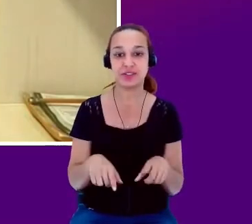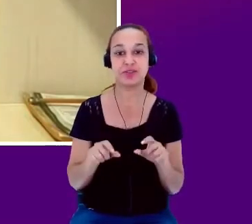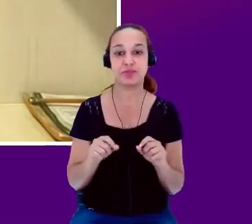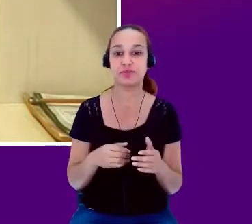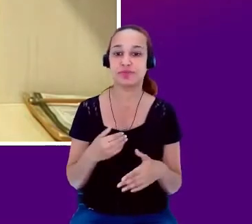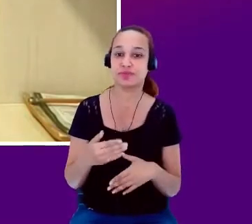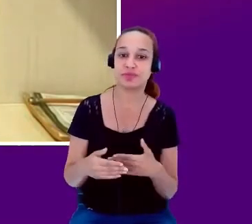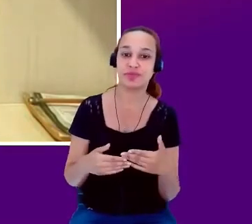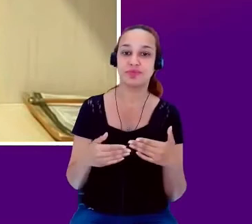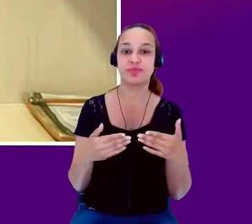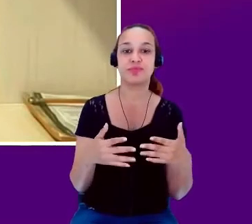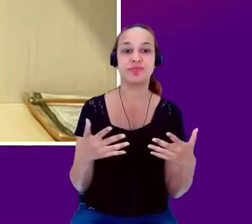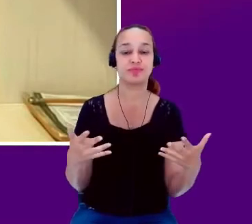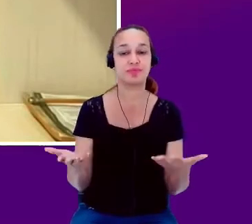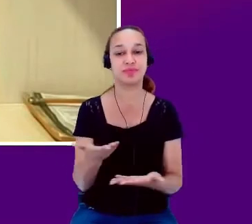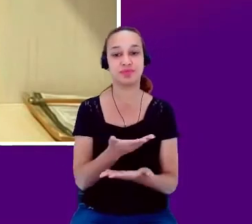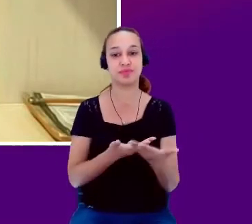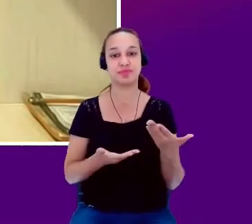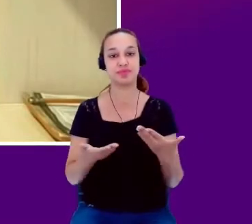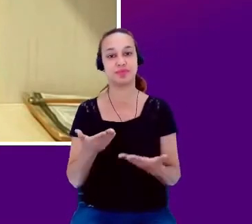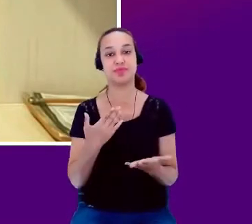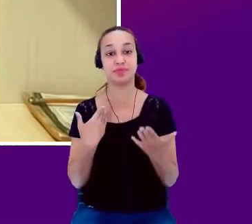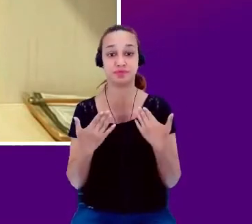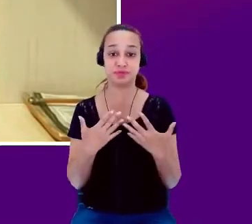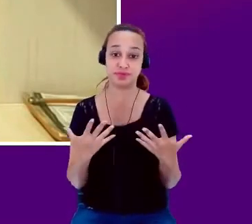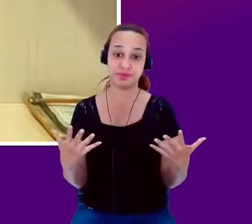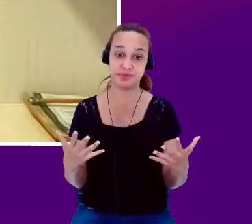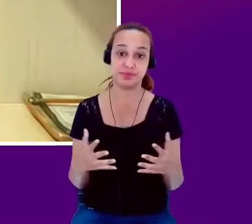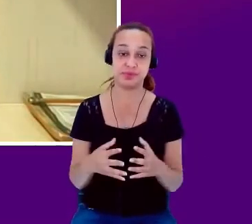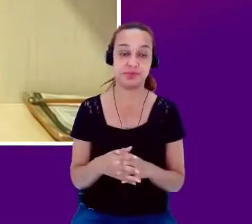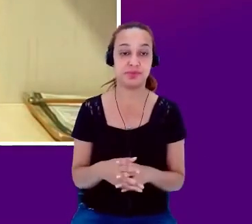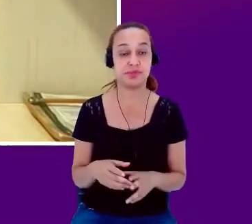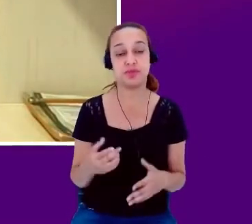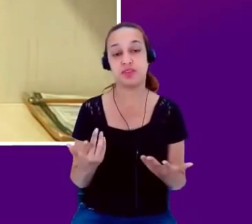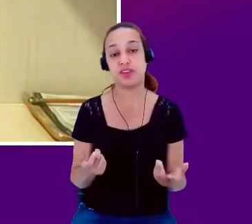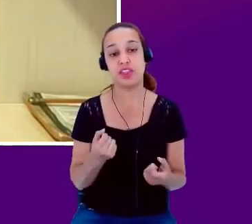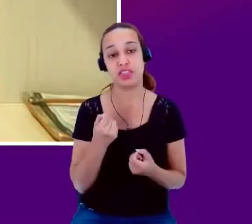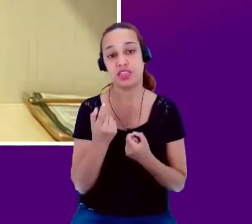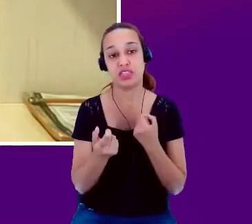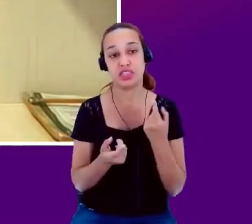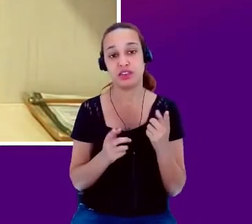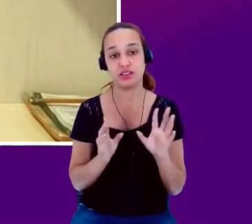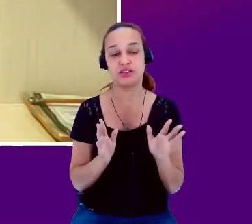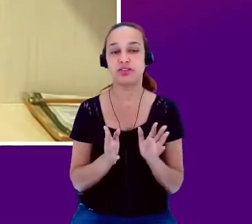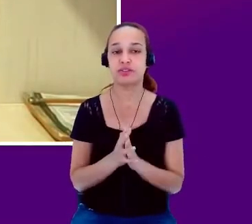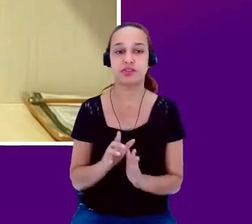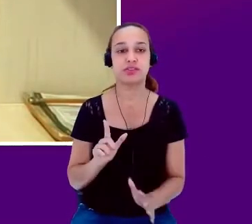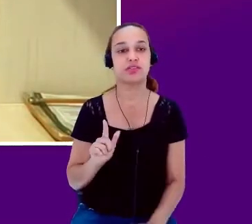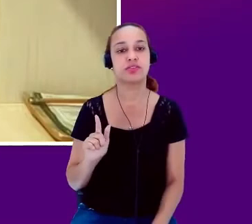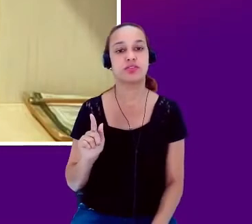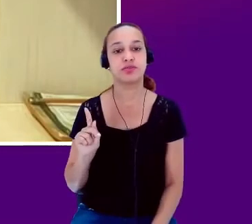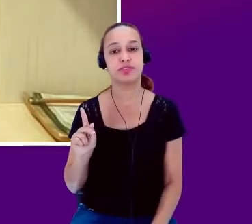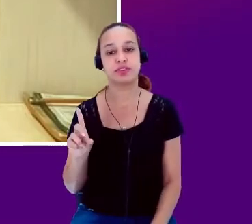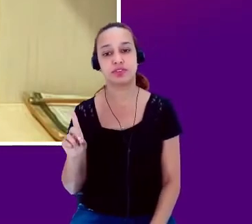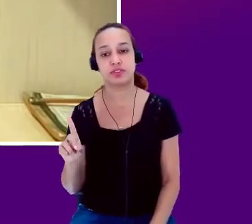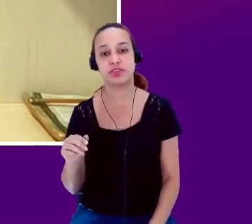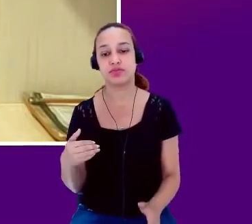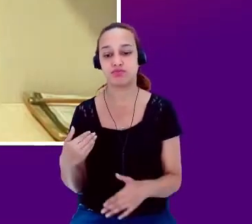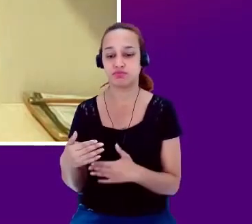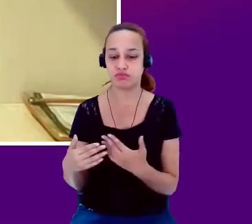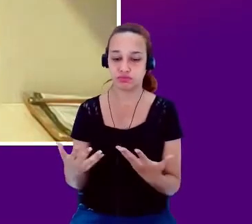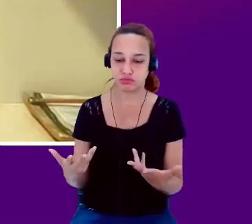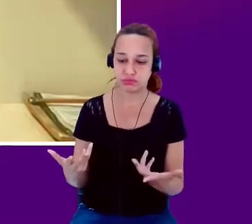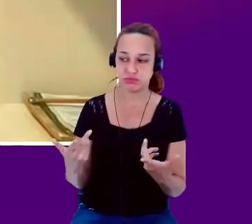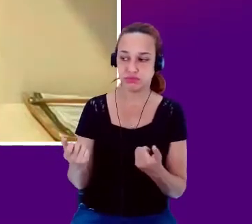processos participativos de debate, né? E não por acaso o LGPD impõe a ANPD processos altamente qualificados